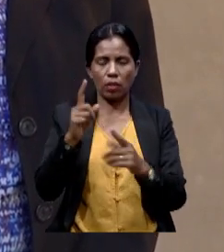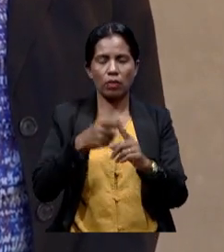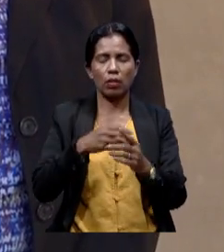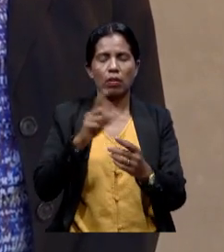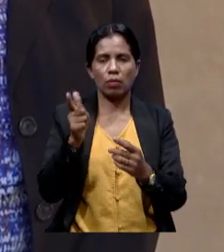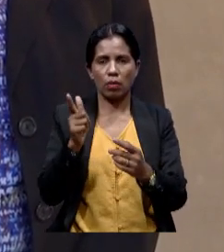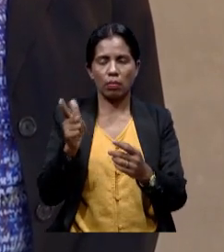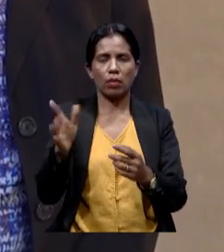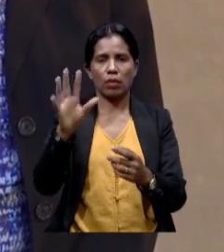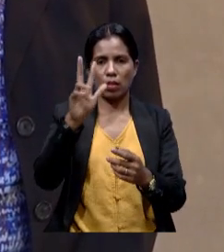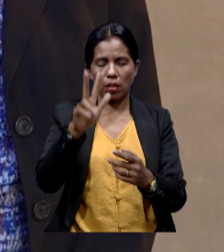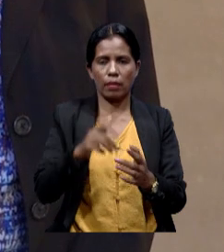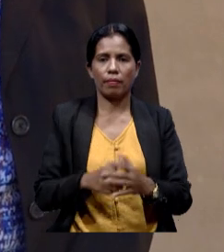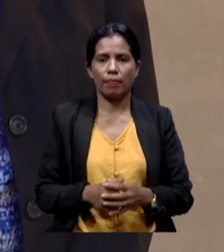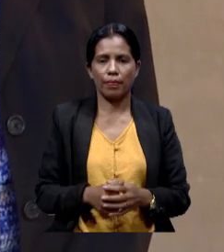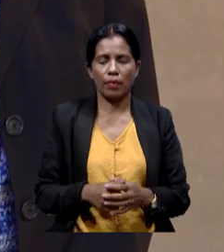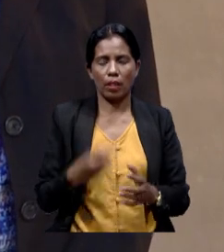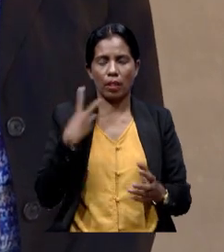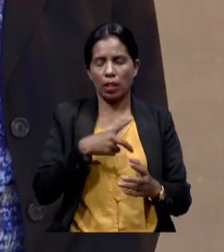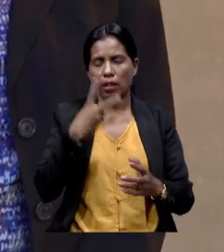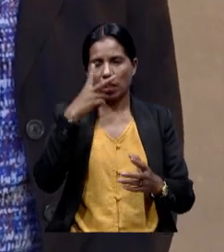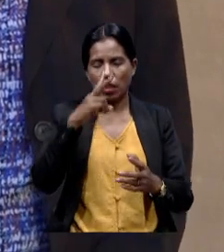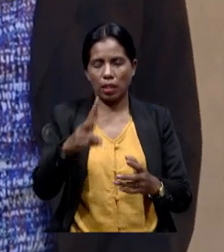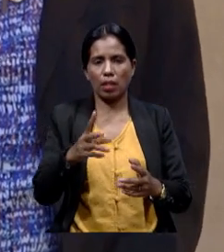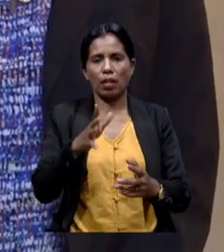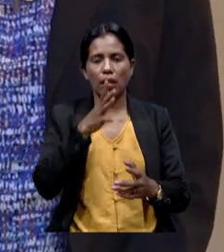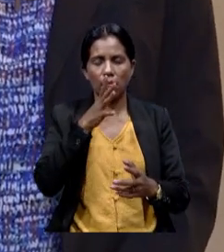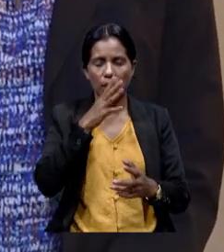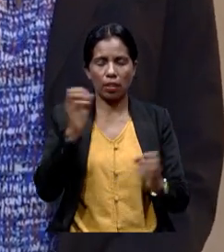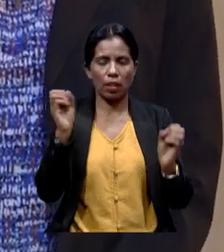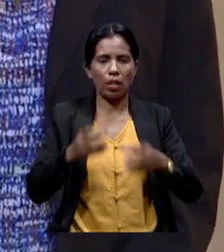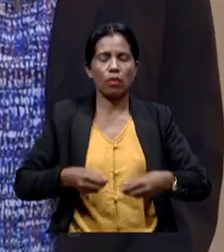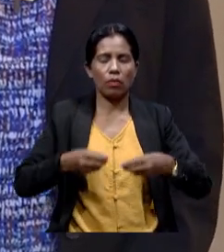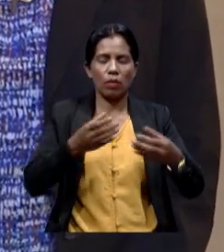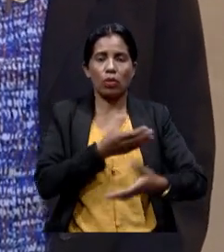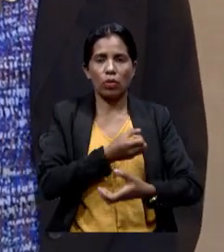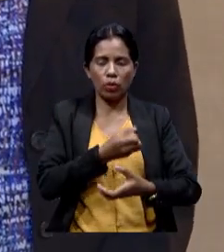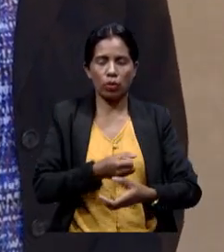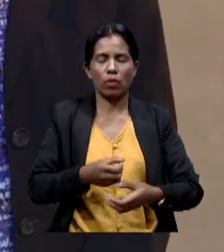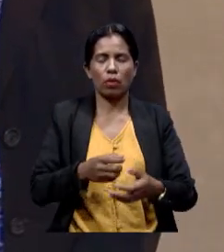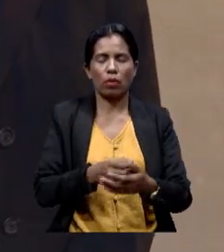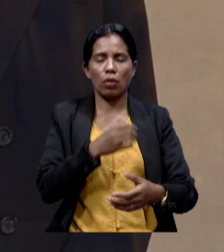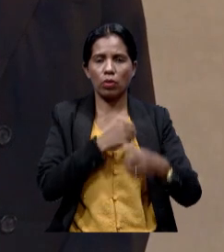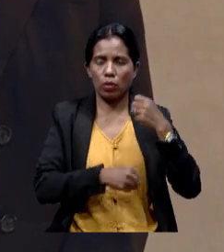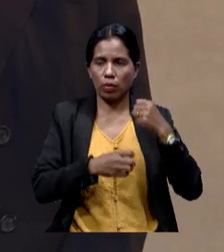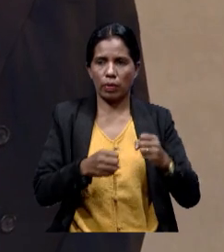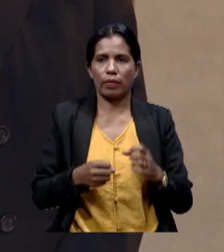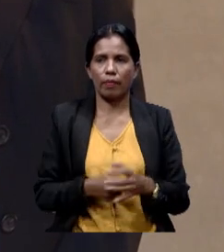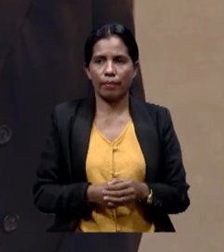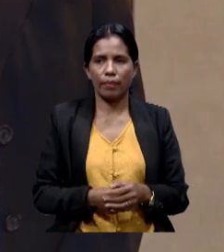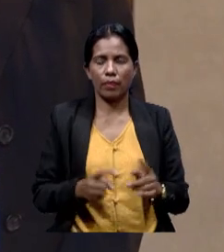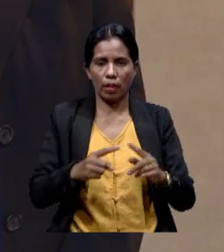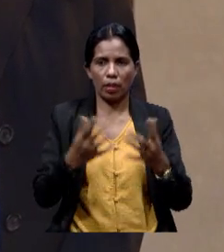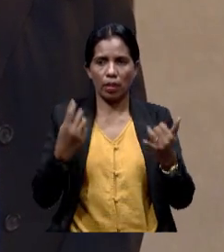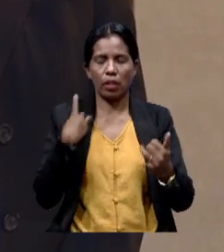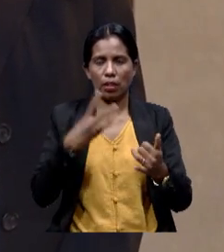tolu. Depois 53% está tendo que estar financiar lá o susu ser uma mas susu bem em ninguém quando vai ir a lavar esse por isso mais não ir nem estar a